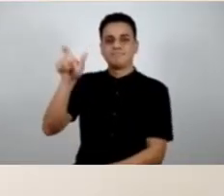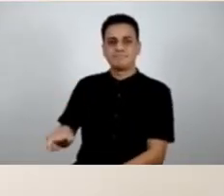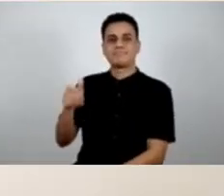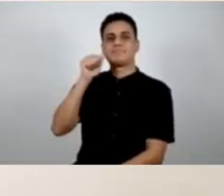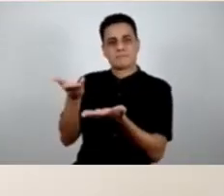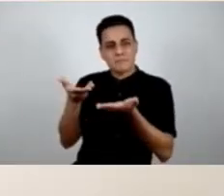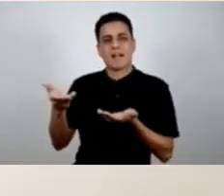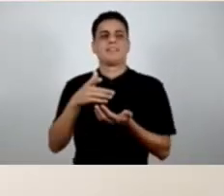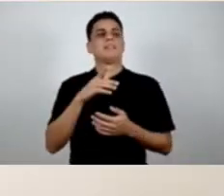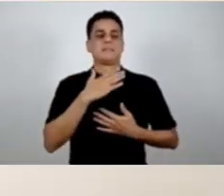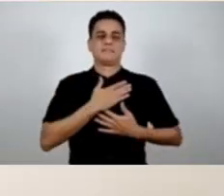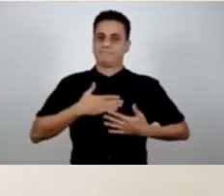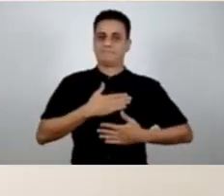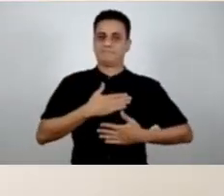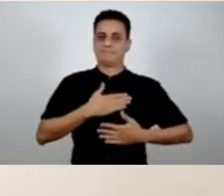Realmente,